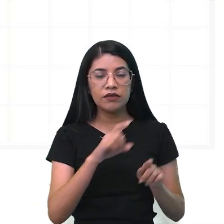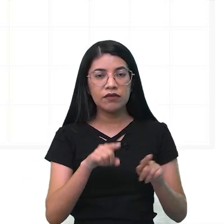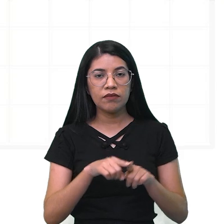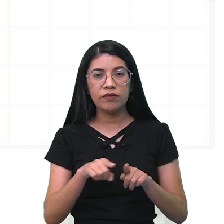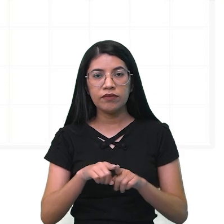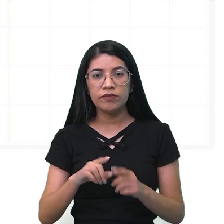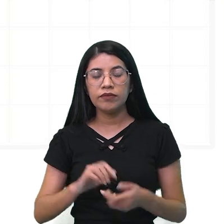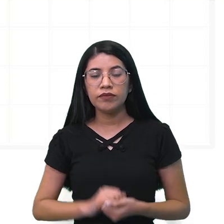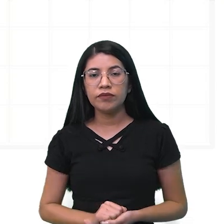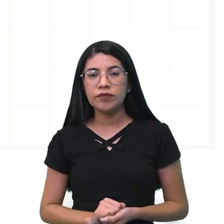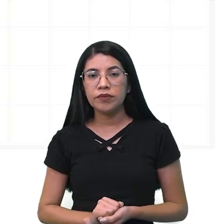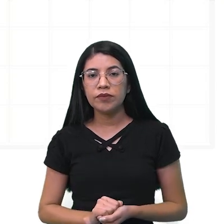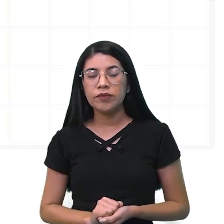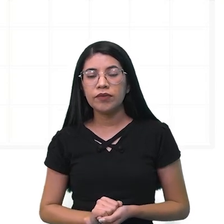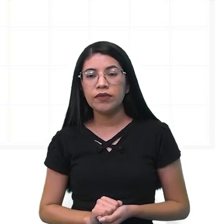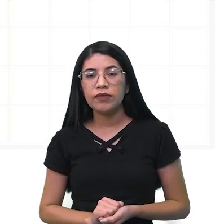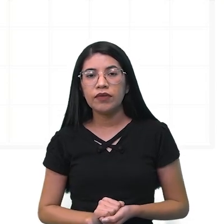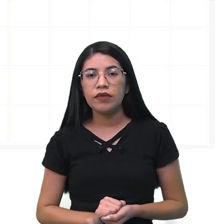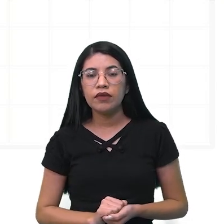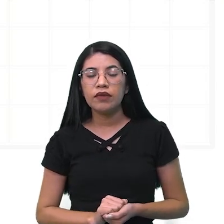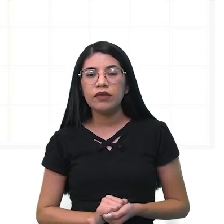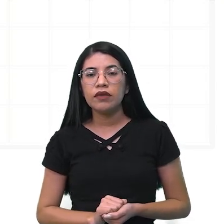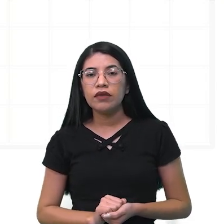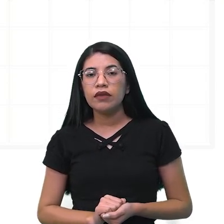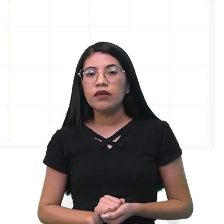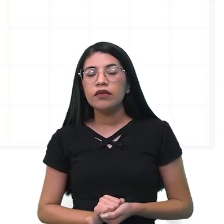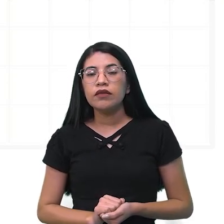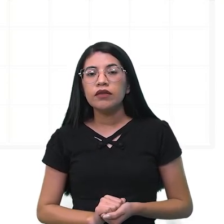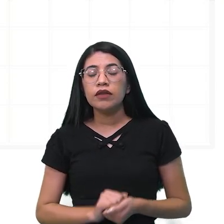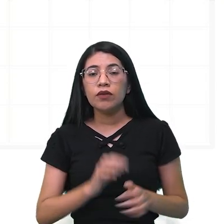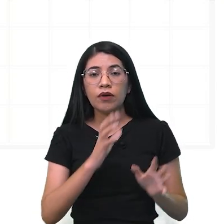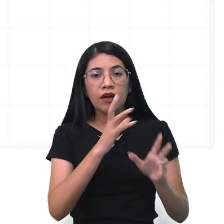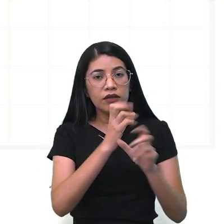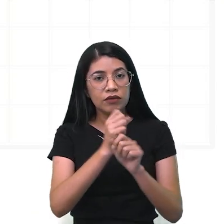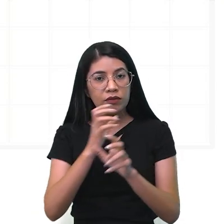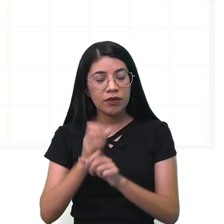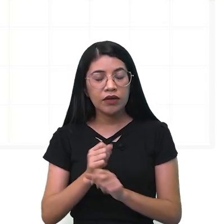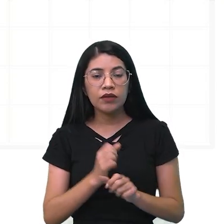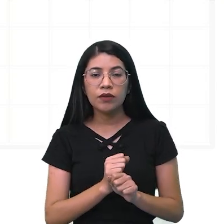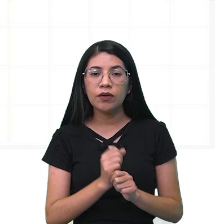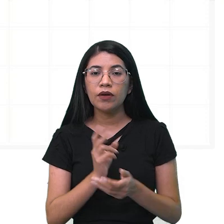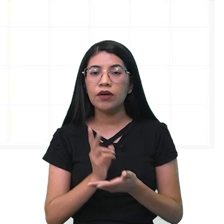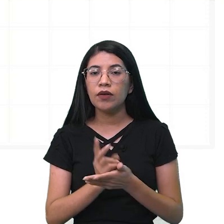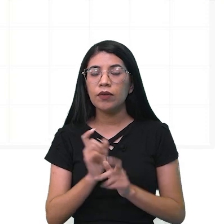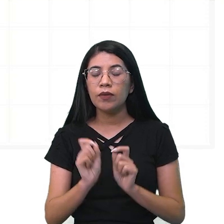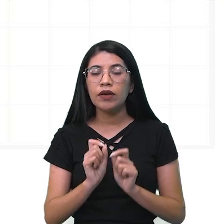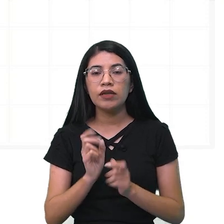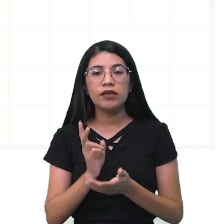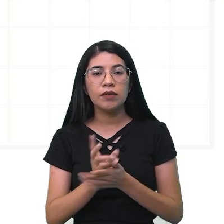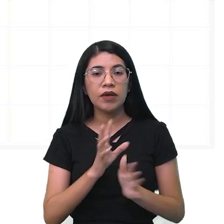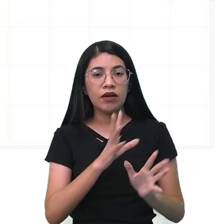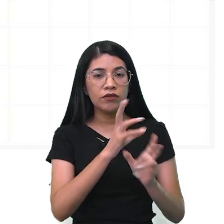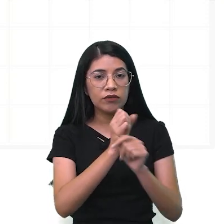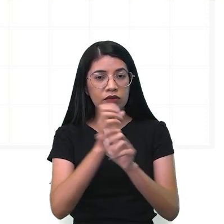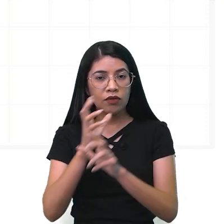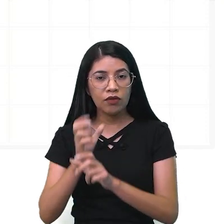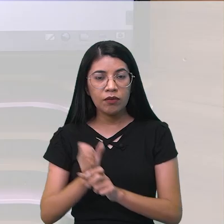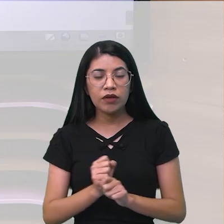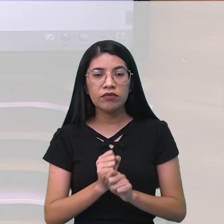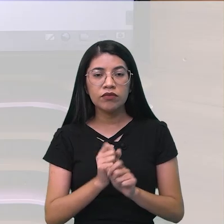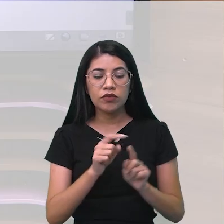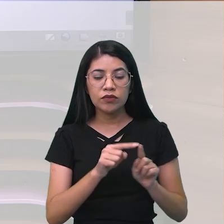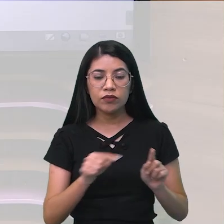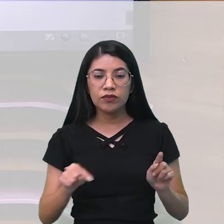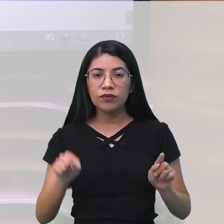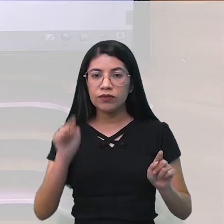5 também, tá? Então, o perímetro sempre será a soma de todos os lados